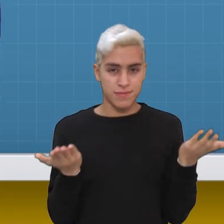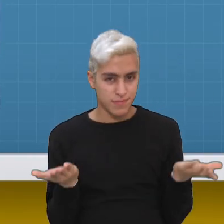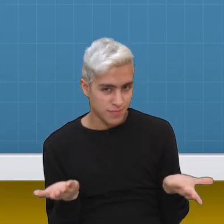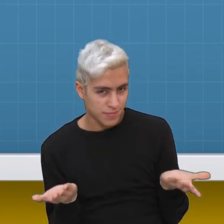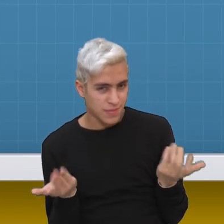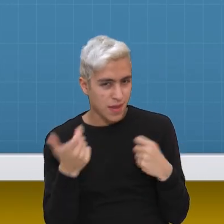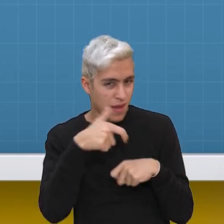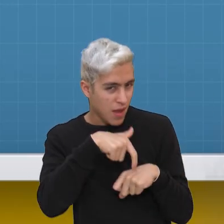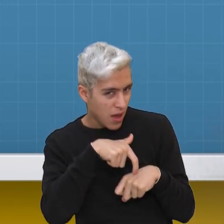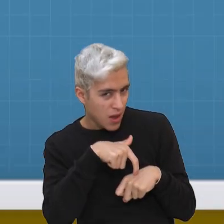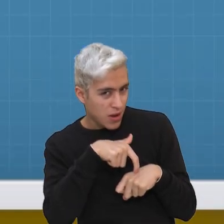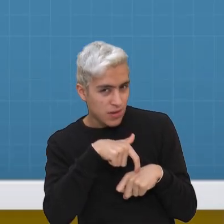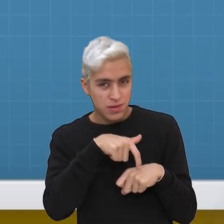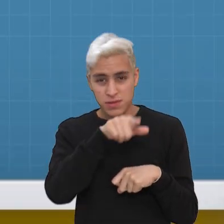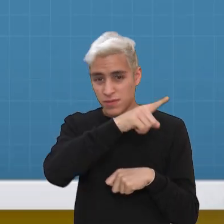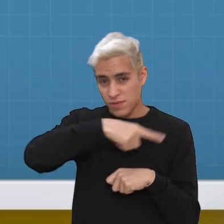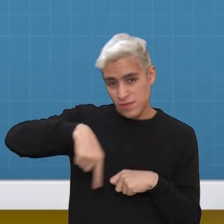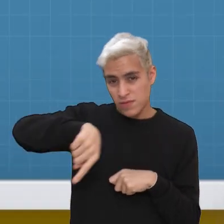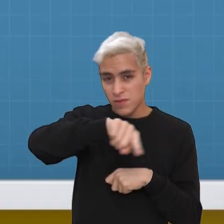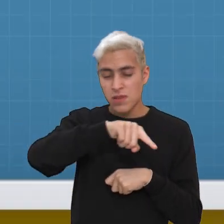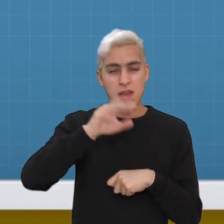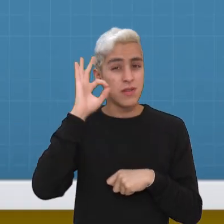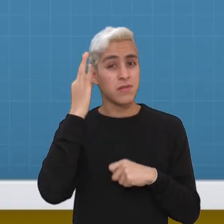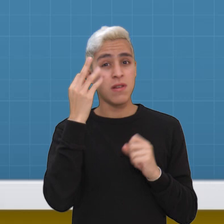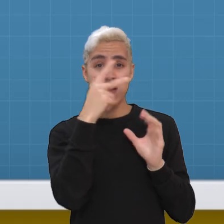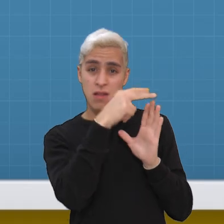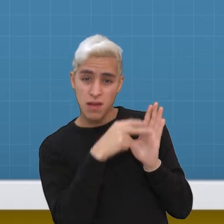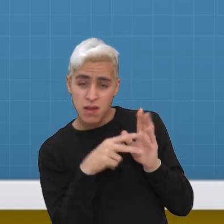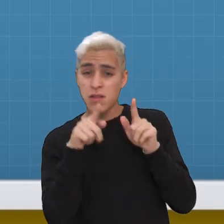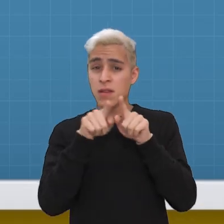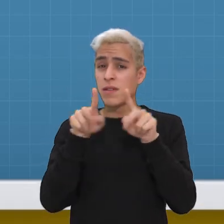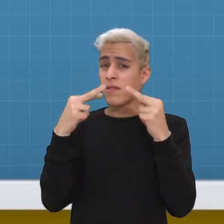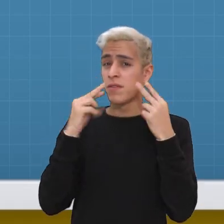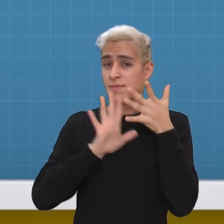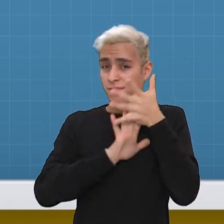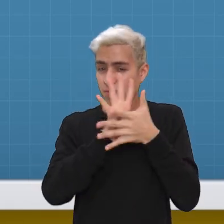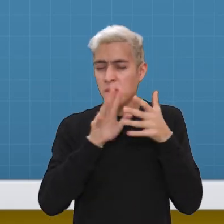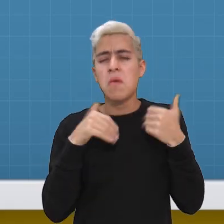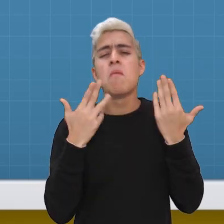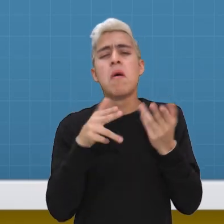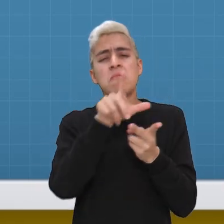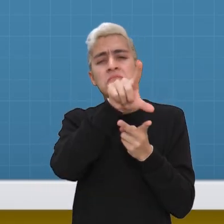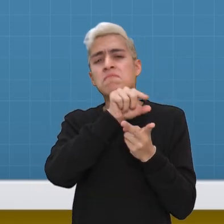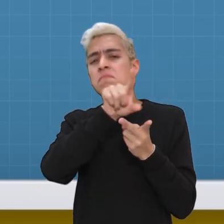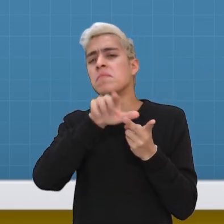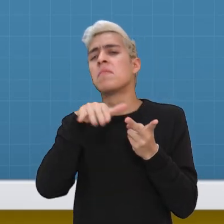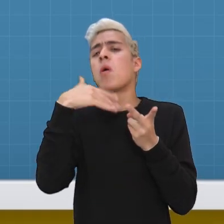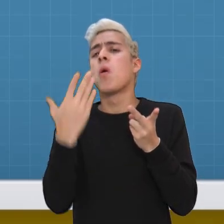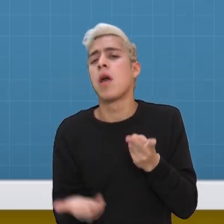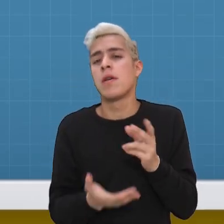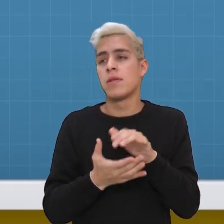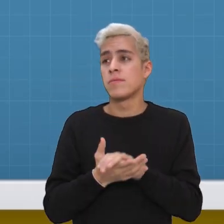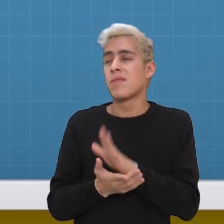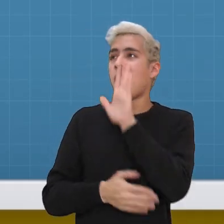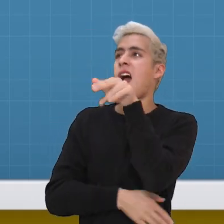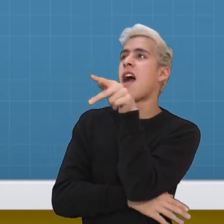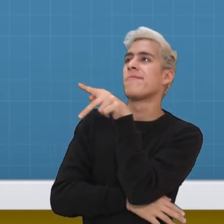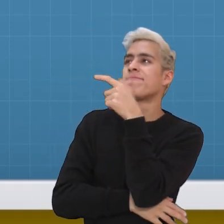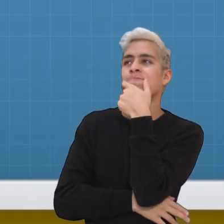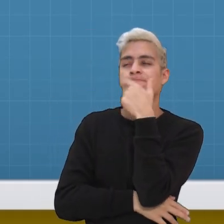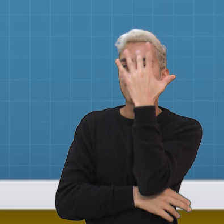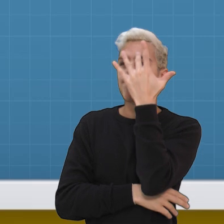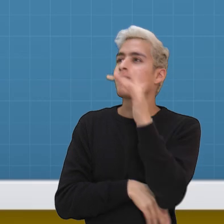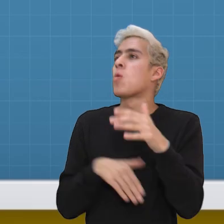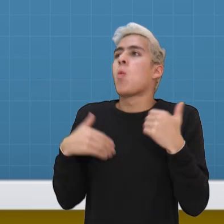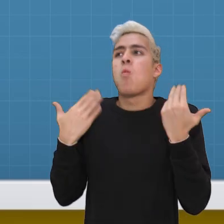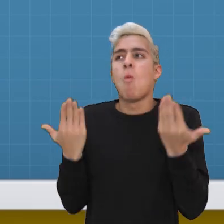E agora? Você já leu e você ouviu. O que é que você prefere? Ai,